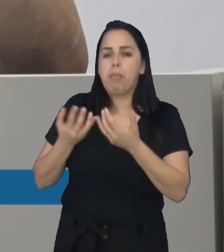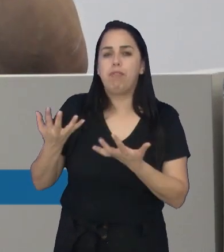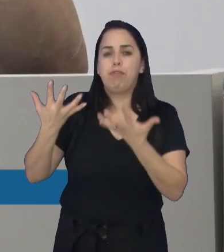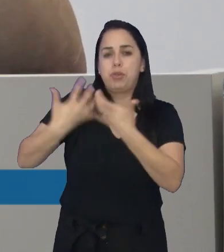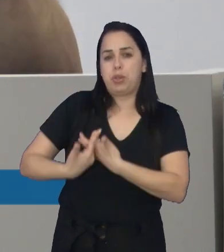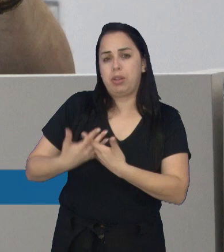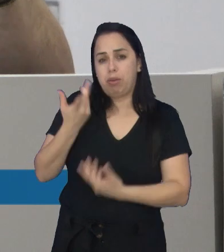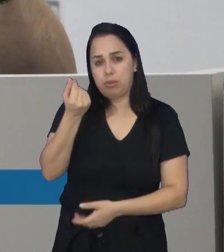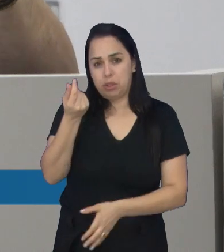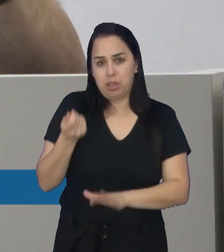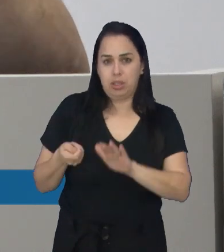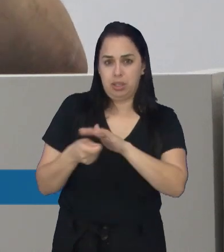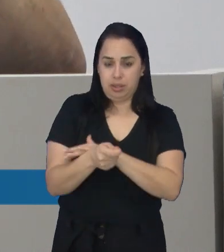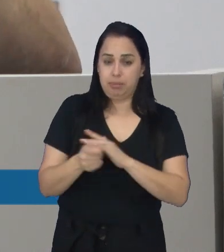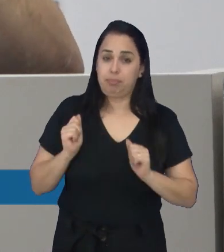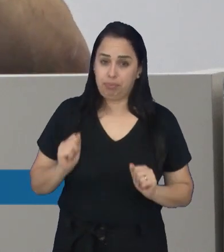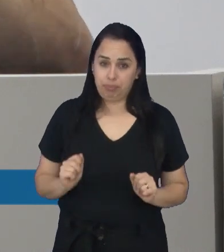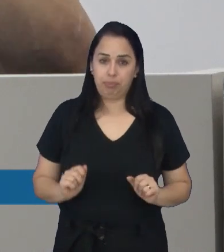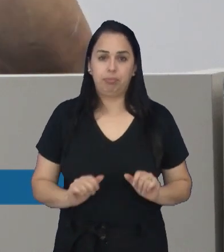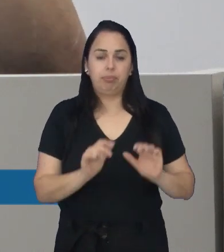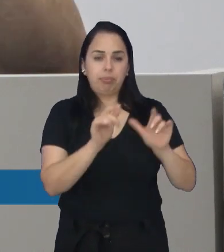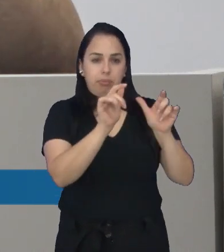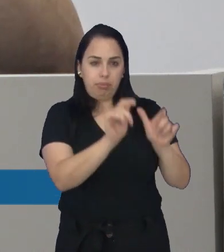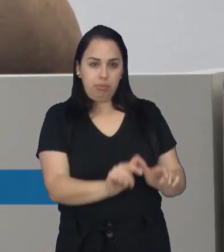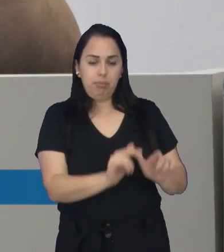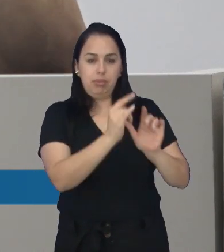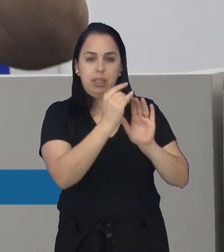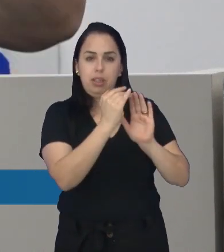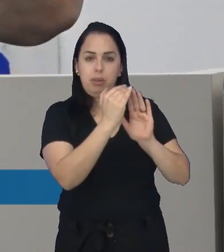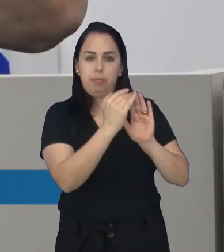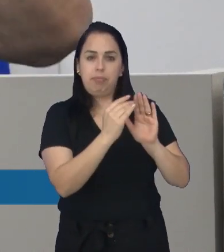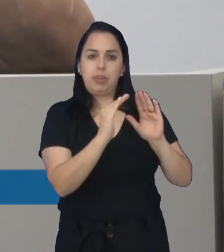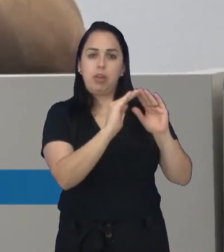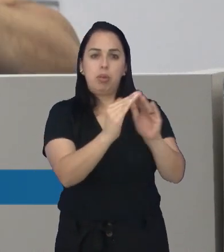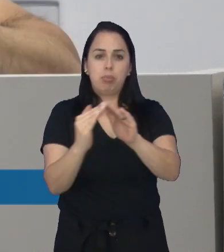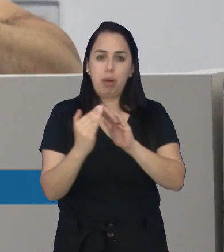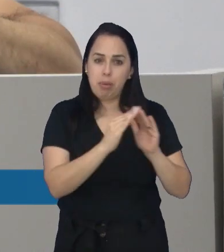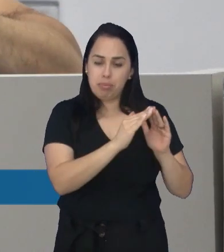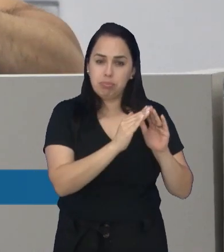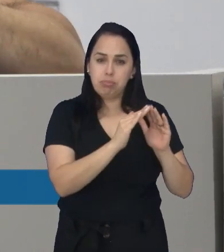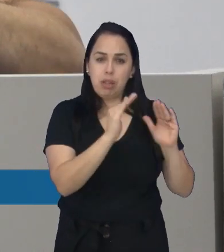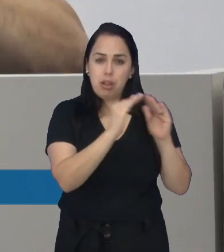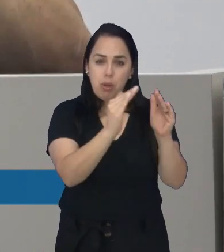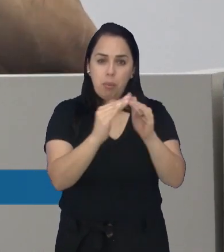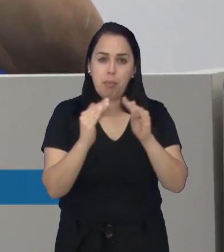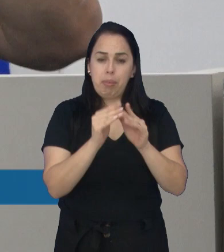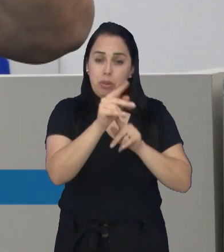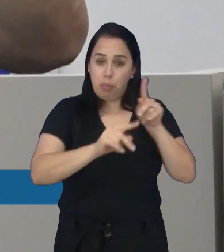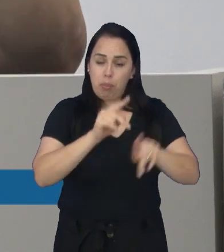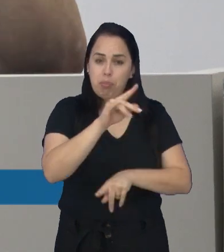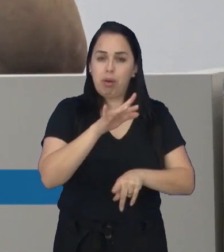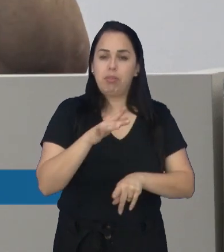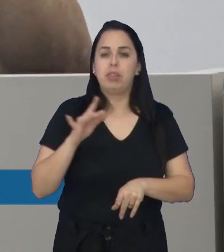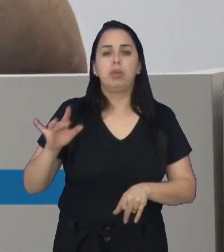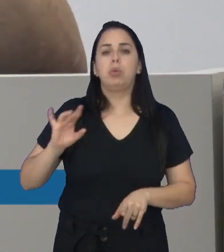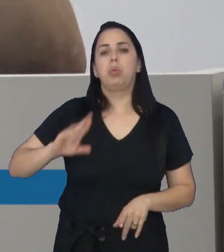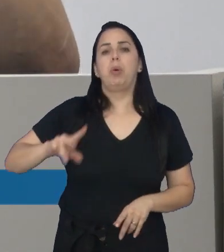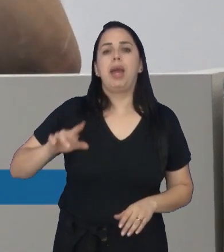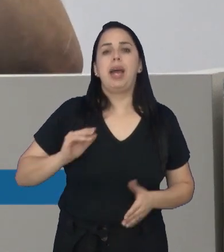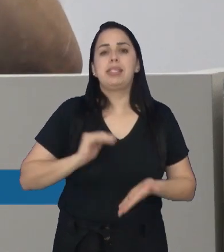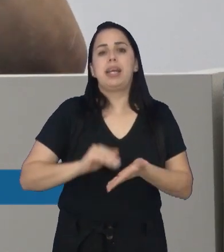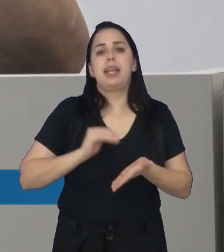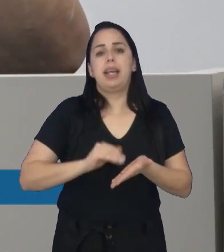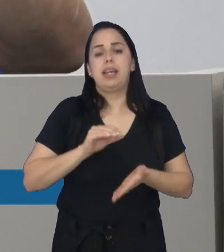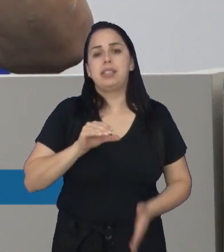da regularização fundiária a questão de problemas habitacionais não passam pela ceurubs passam pelas outras secretarias então